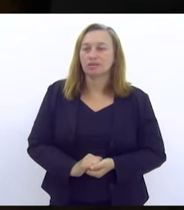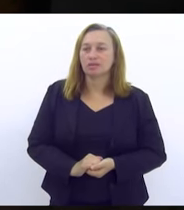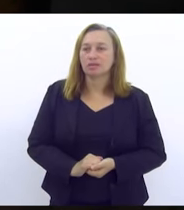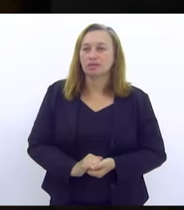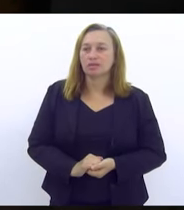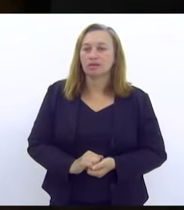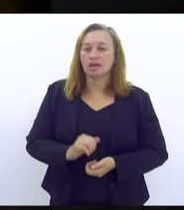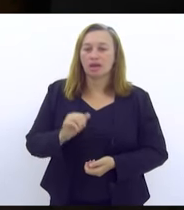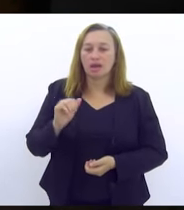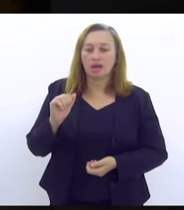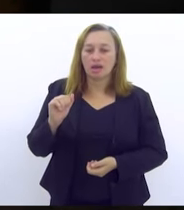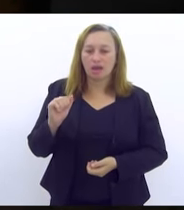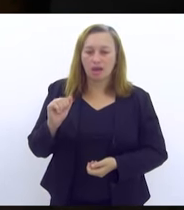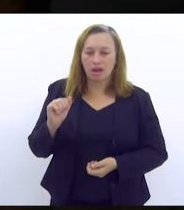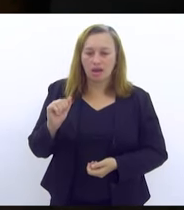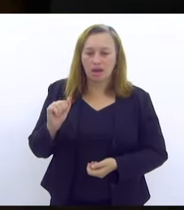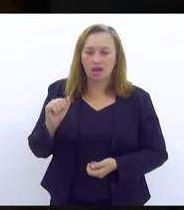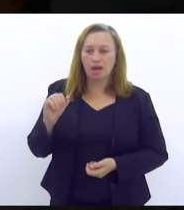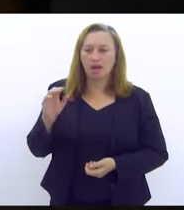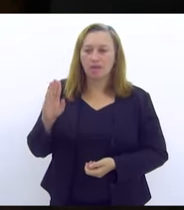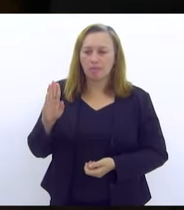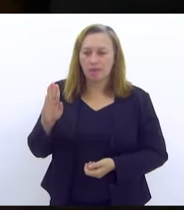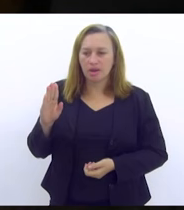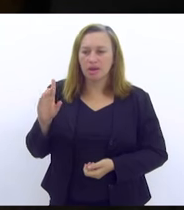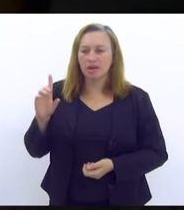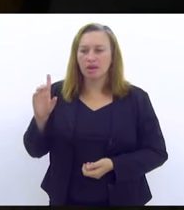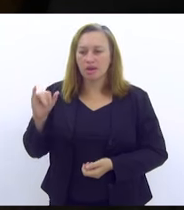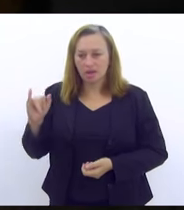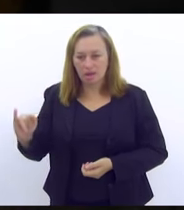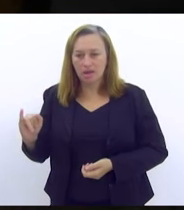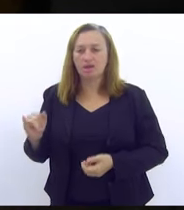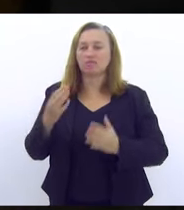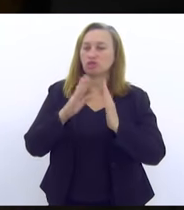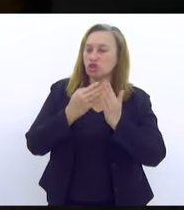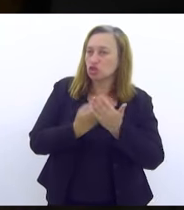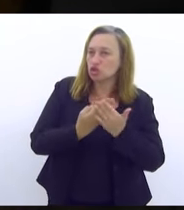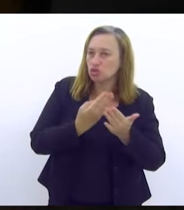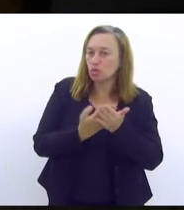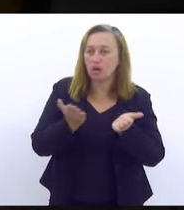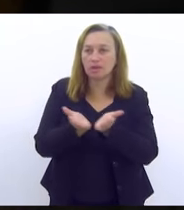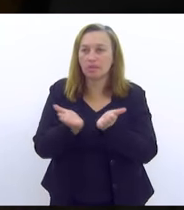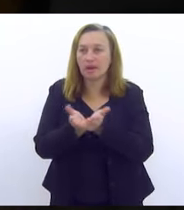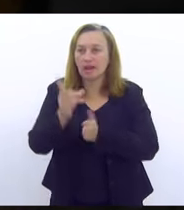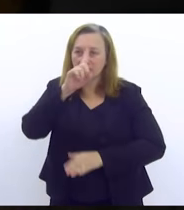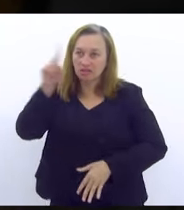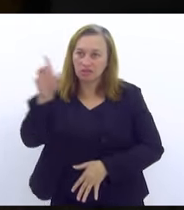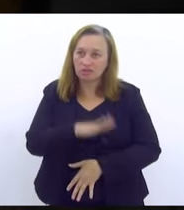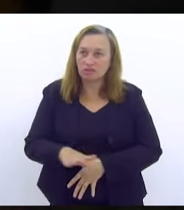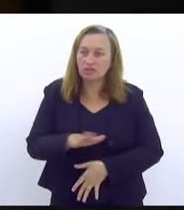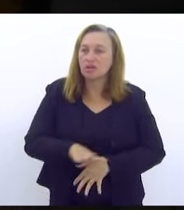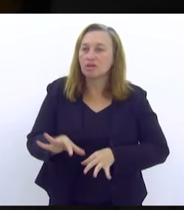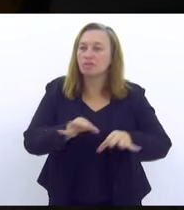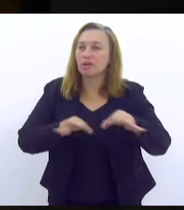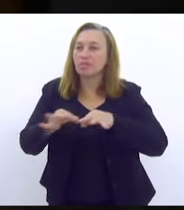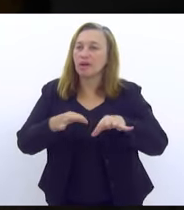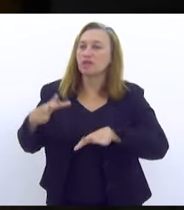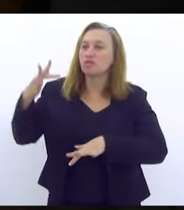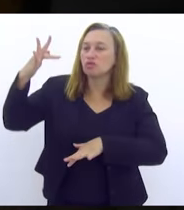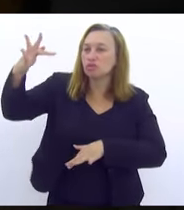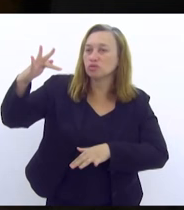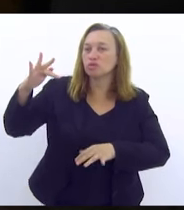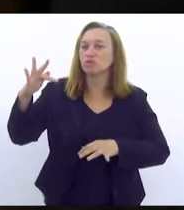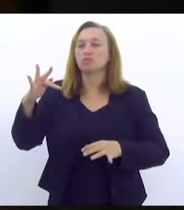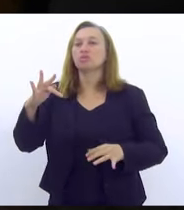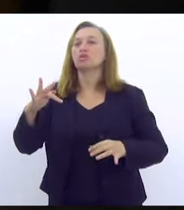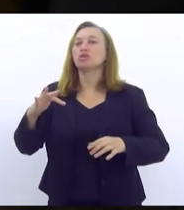A EBI, Escola Bíblica Infantil, é um trabalho importantíssimo para a igreja, pois estamos preparando o futuro da obra de